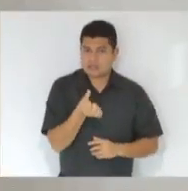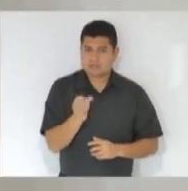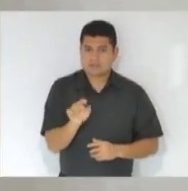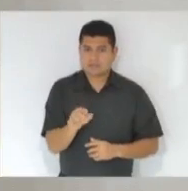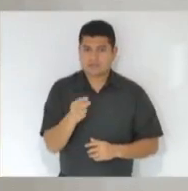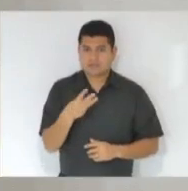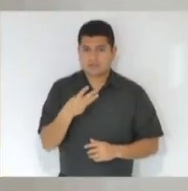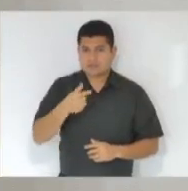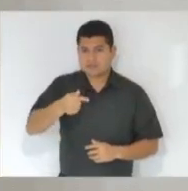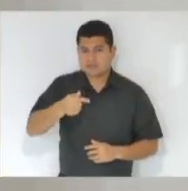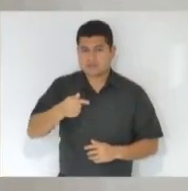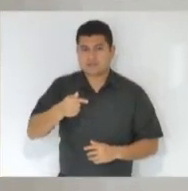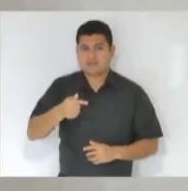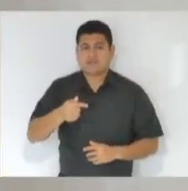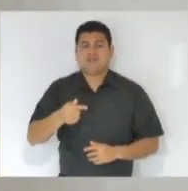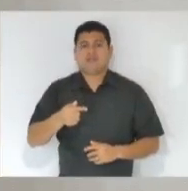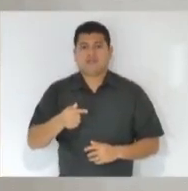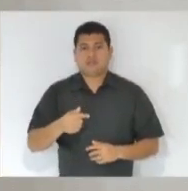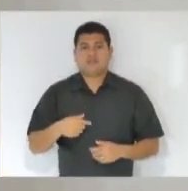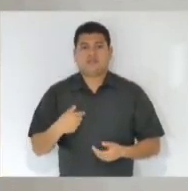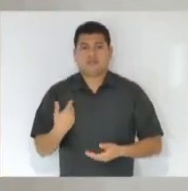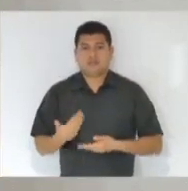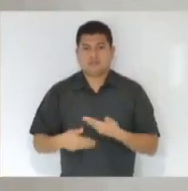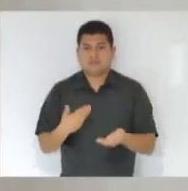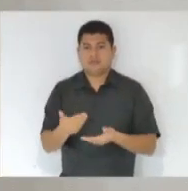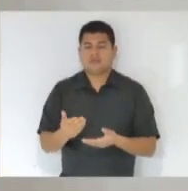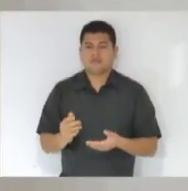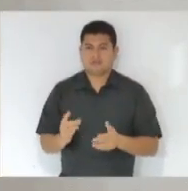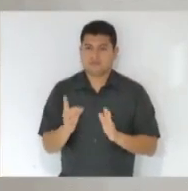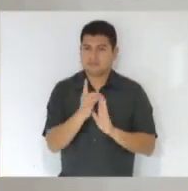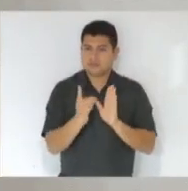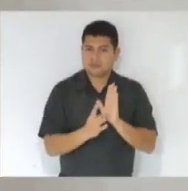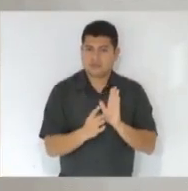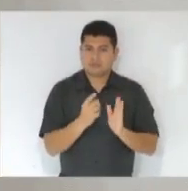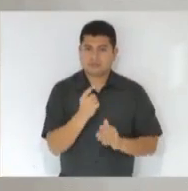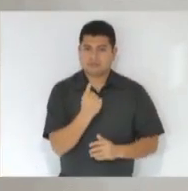16.037, que depois originou o Decreto 1.621.